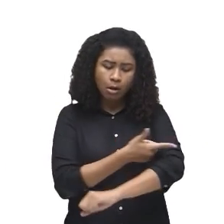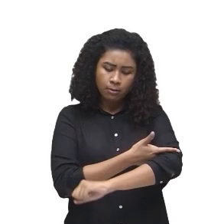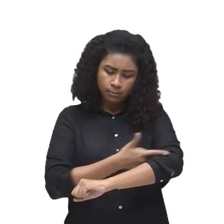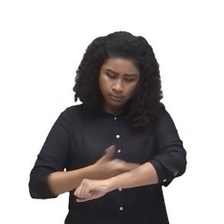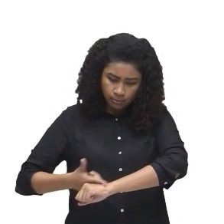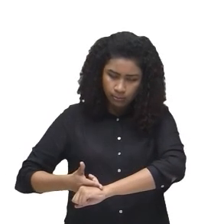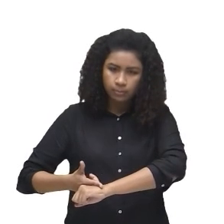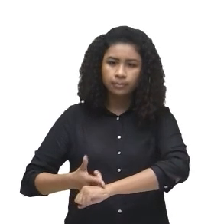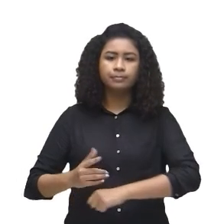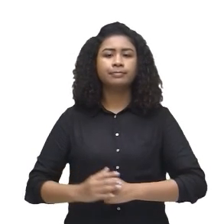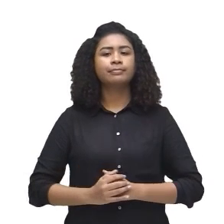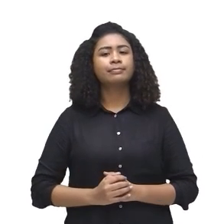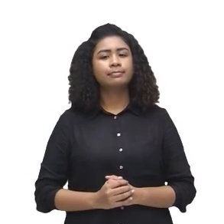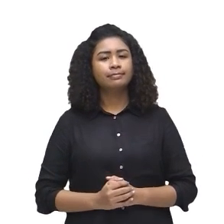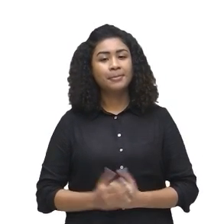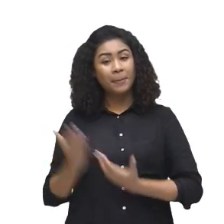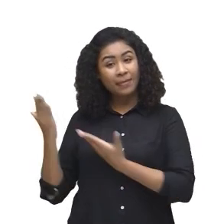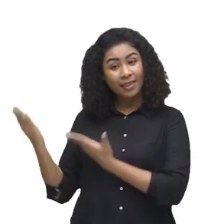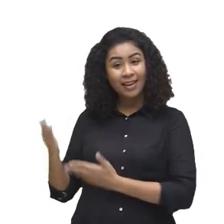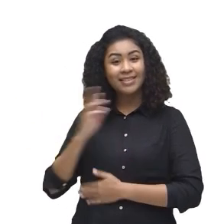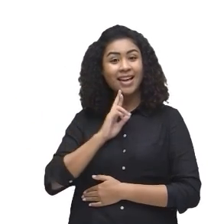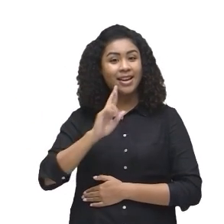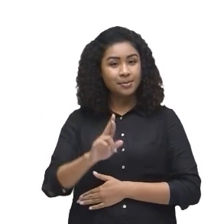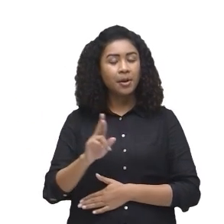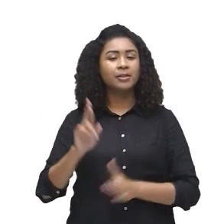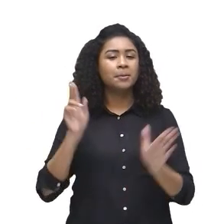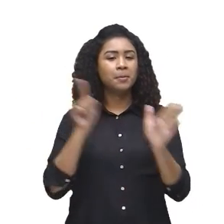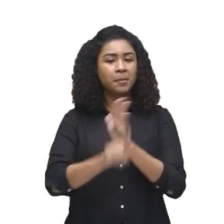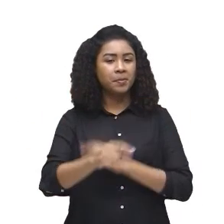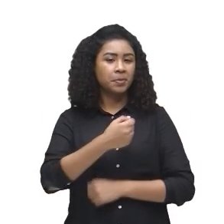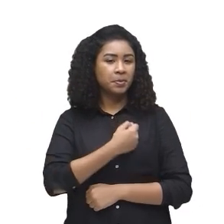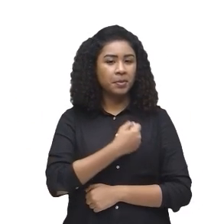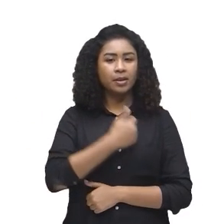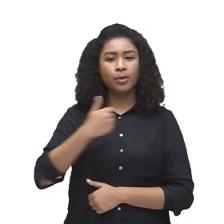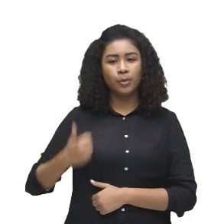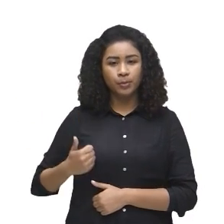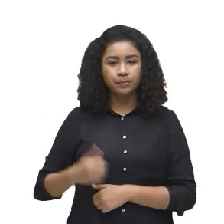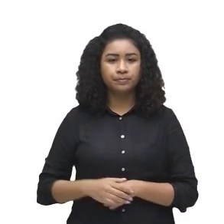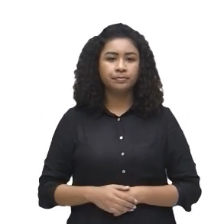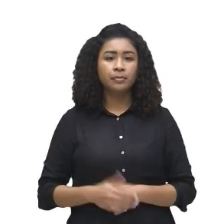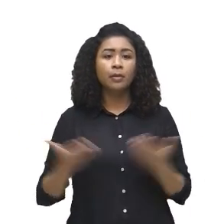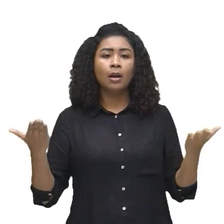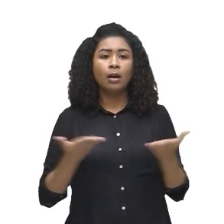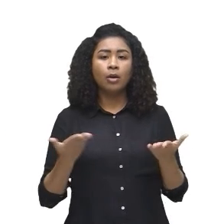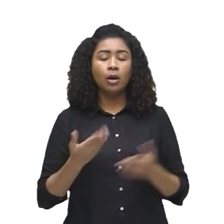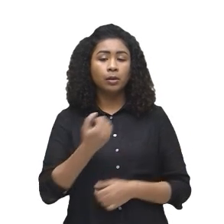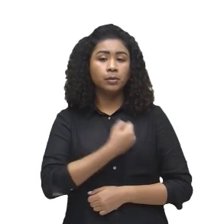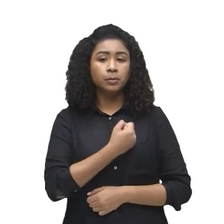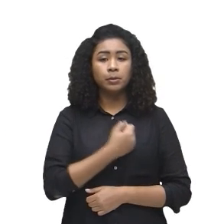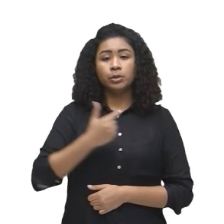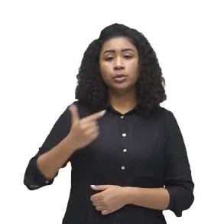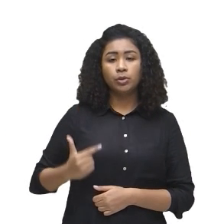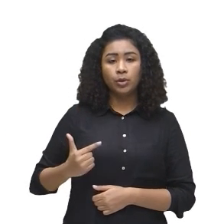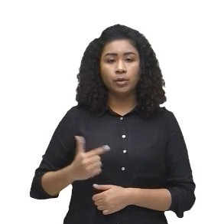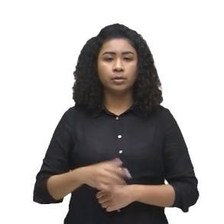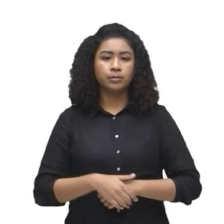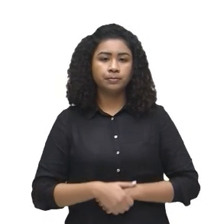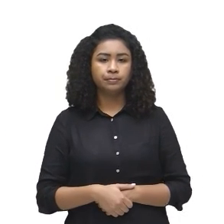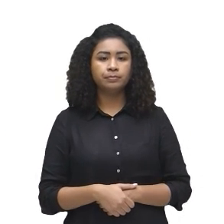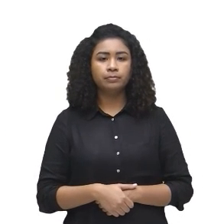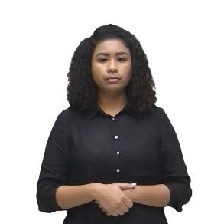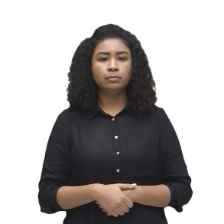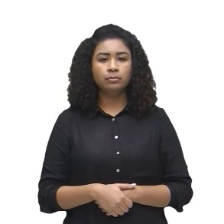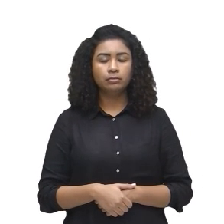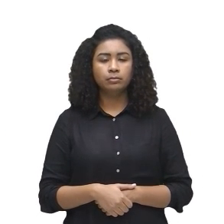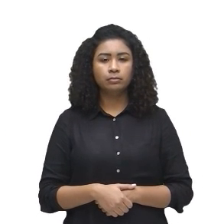essa é a resposta aí para a nossa questão número 1. E agora vamos para a questão 2, que diz assim: descreva em no mínimo 3